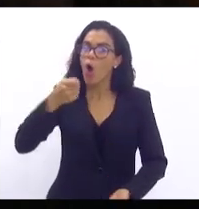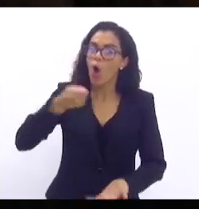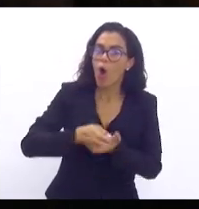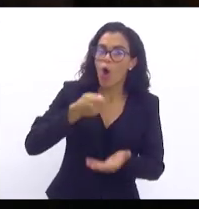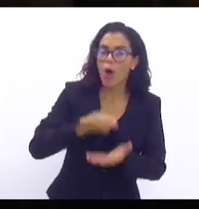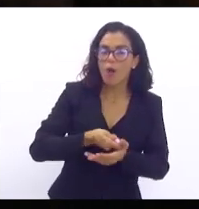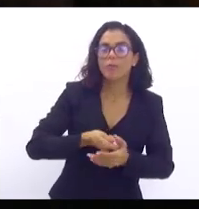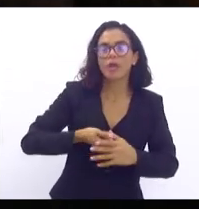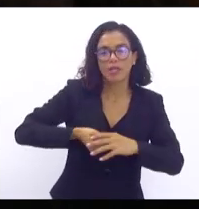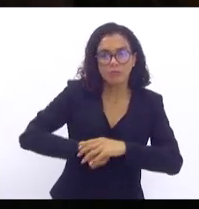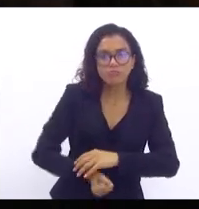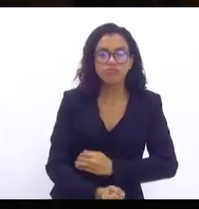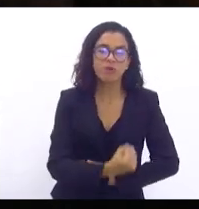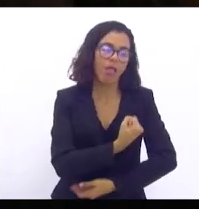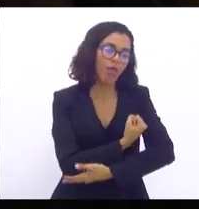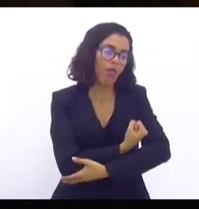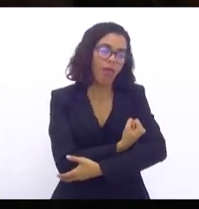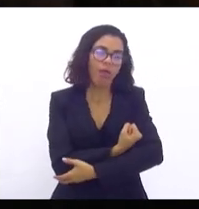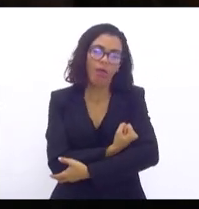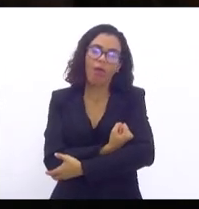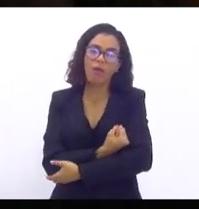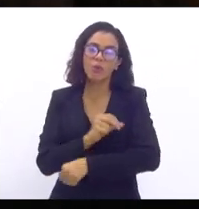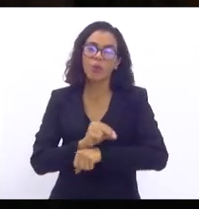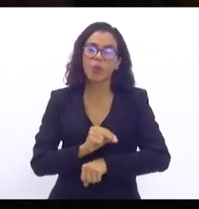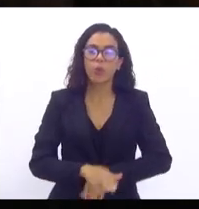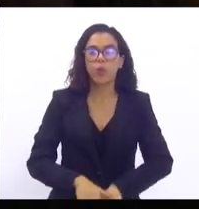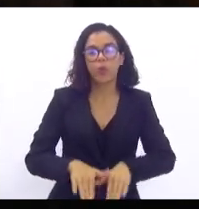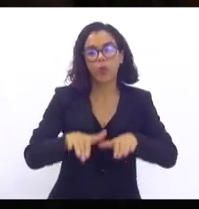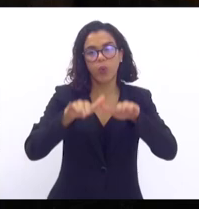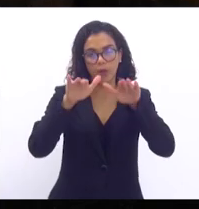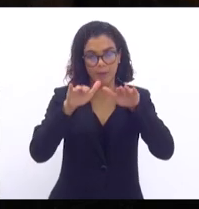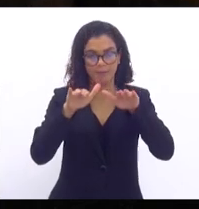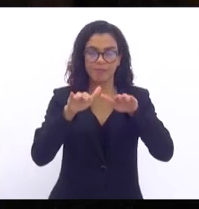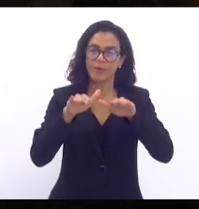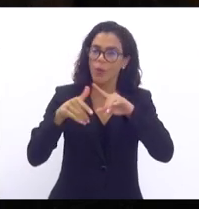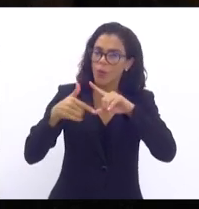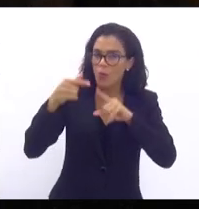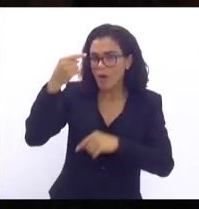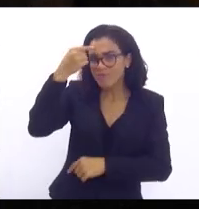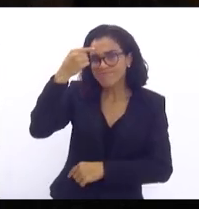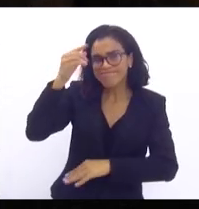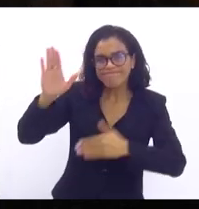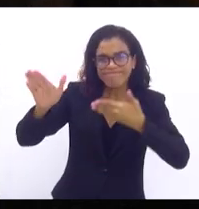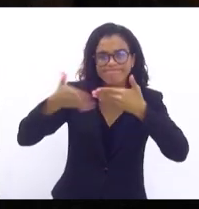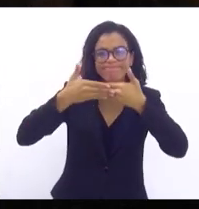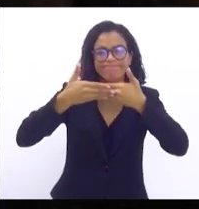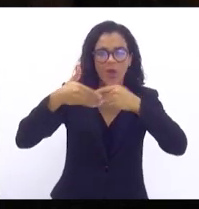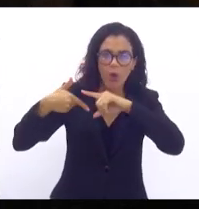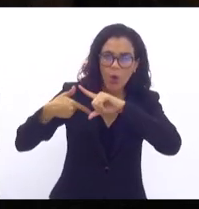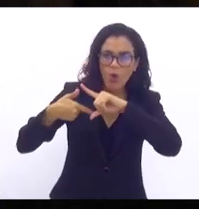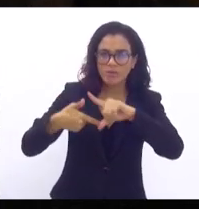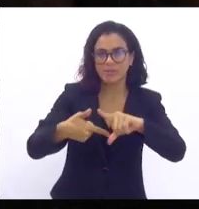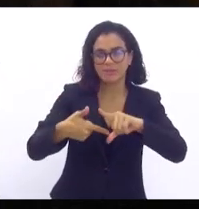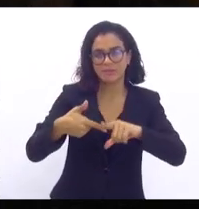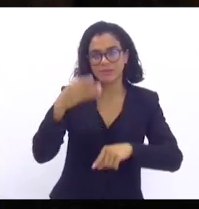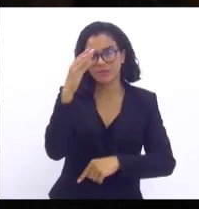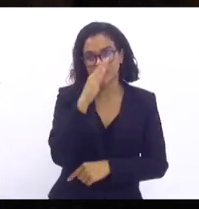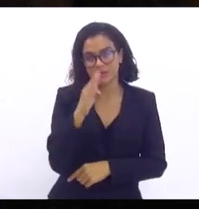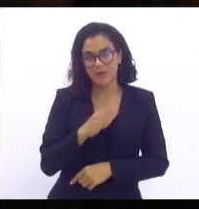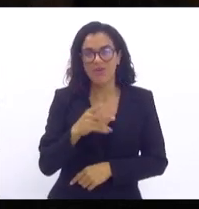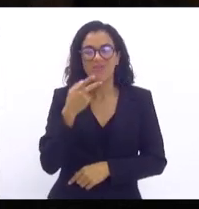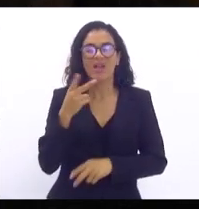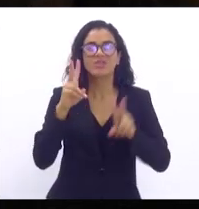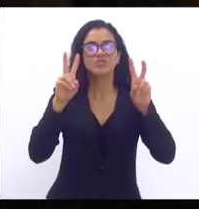filho, e ainda assim, desconsiderando essa realidade conservadora do Brasil, o gestor fala em